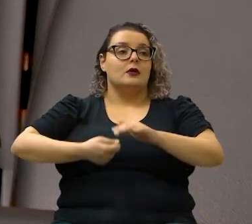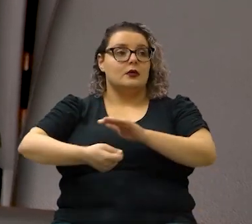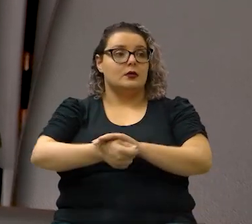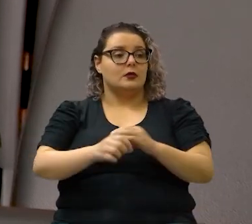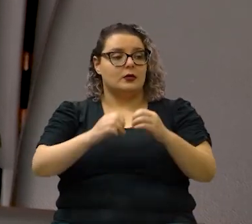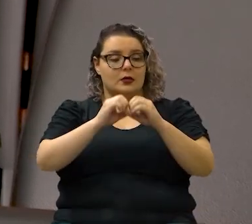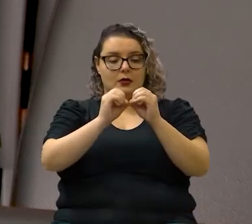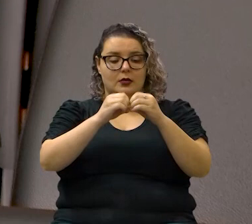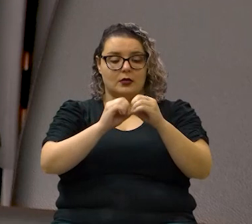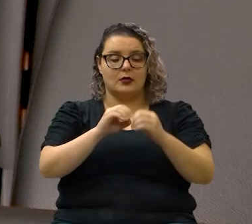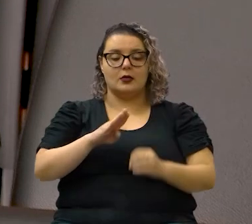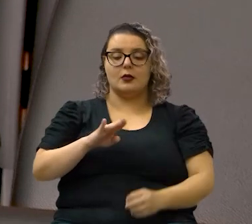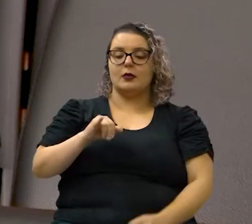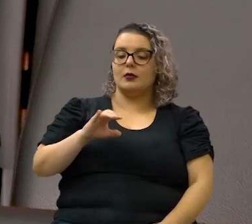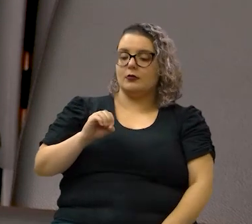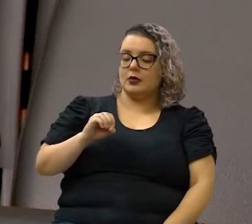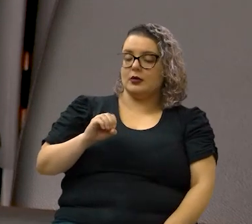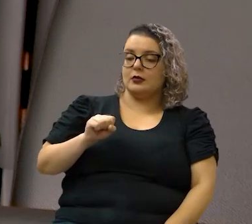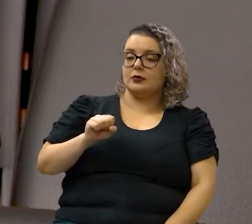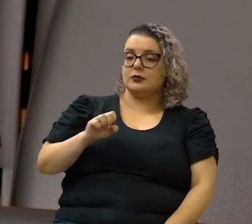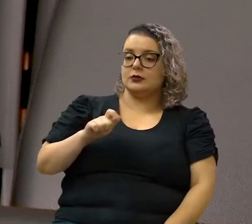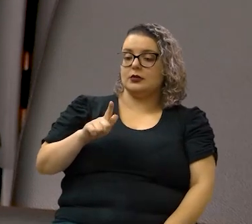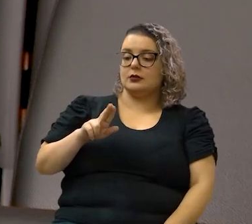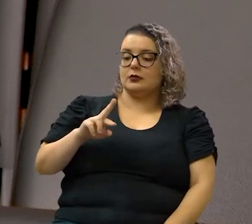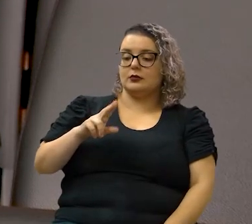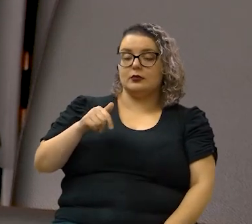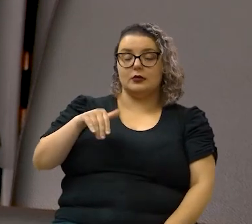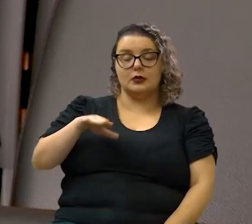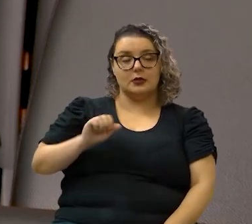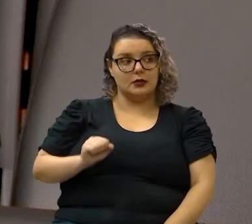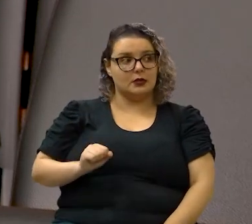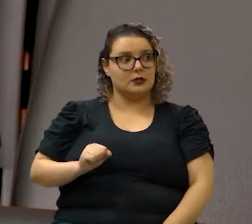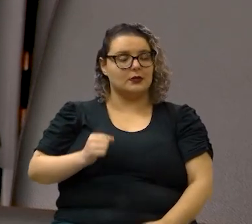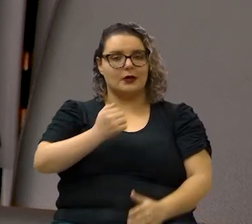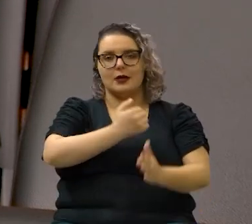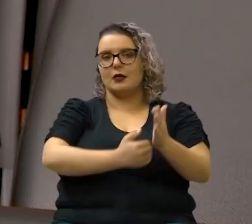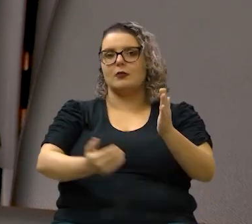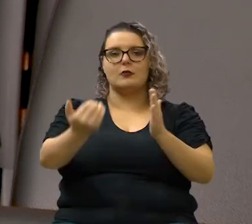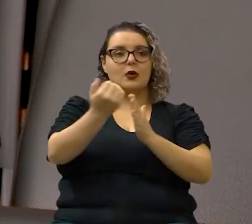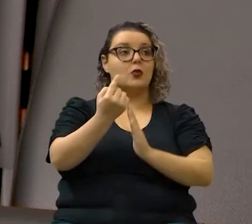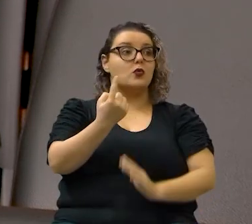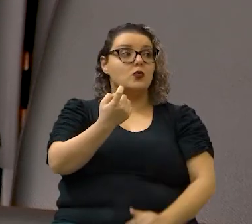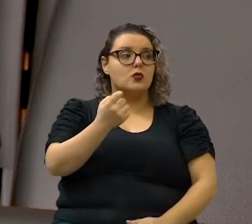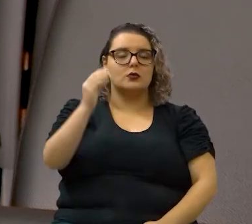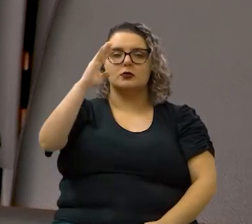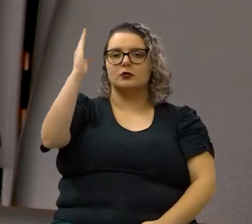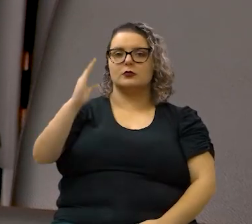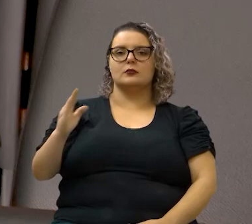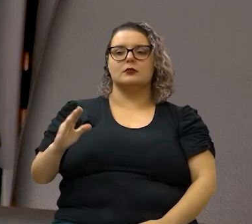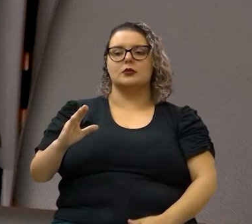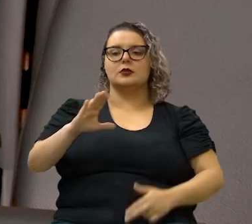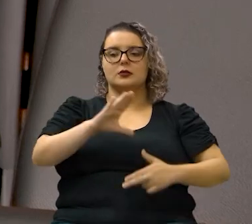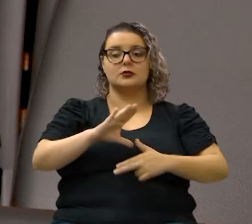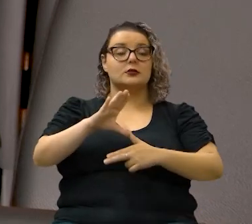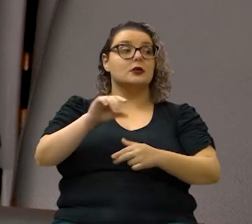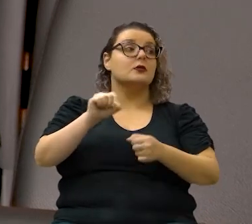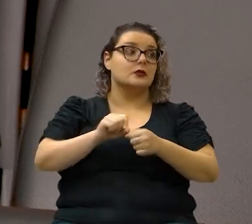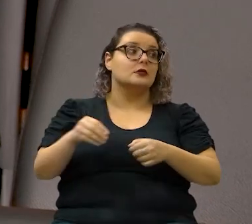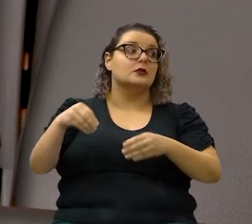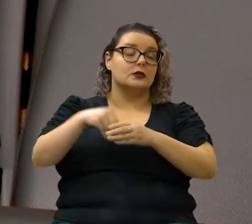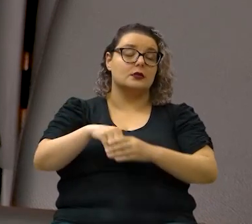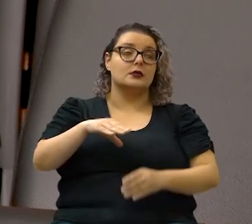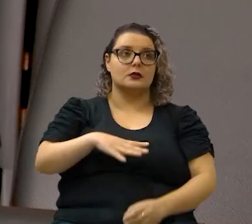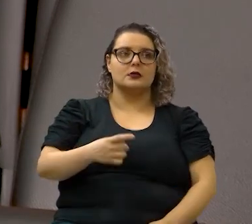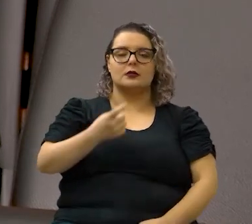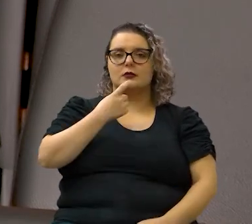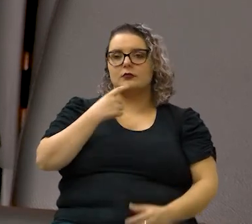num laboratório de biossegurança máxima, que vai ser o único no Brasil e na América Latina, que vai ser feito em